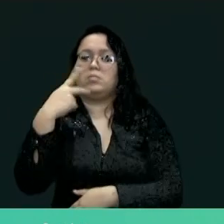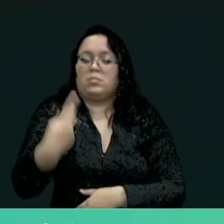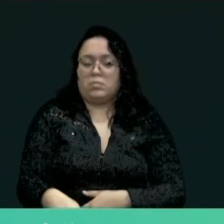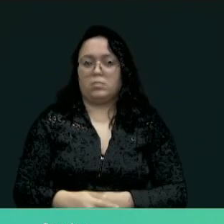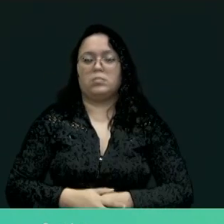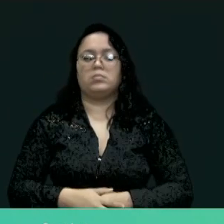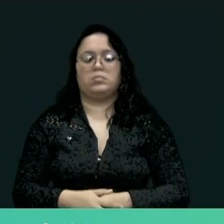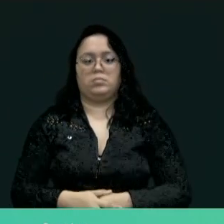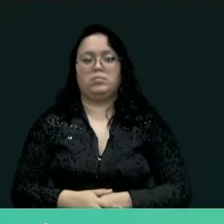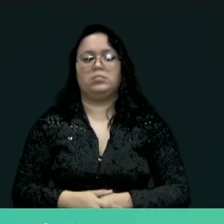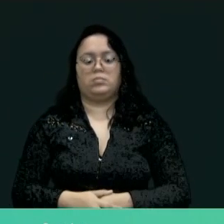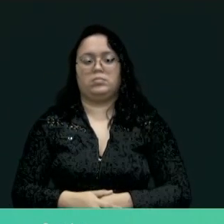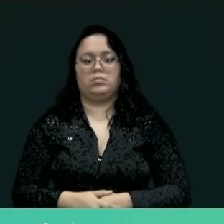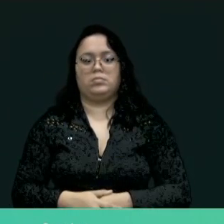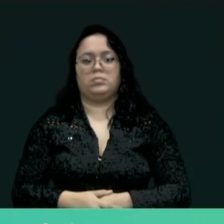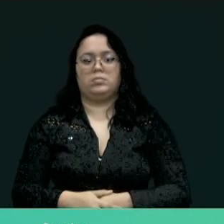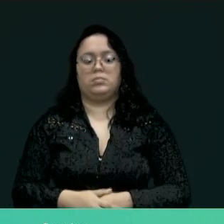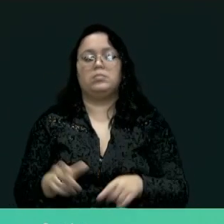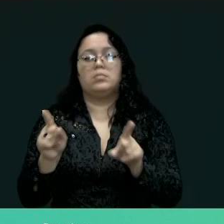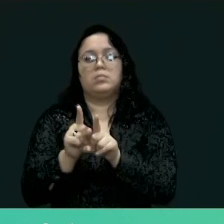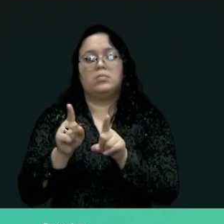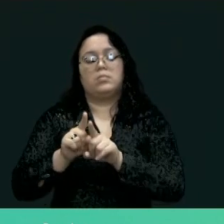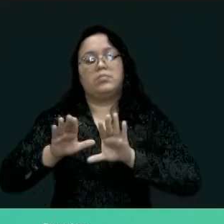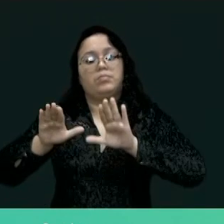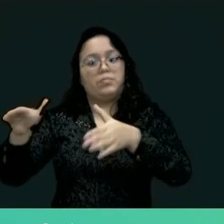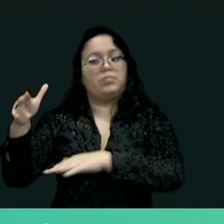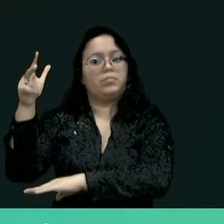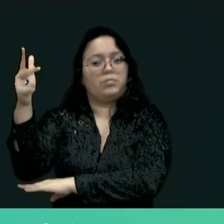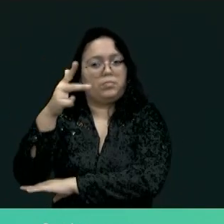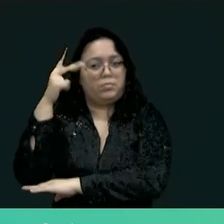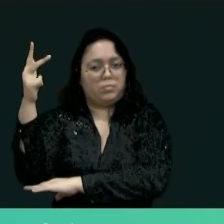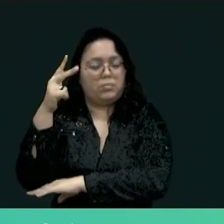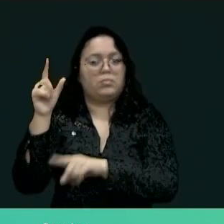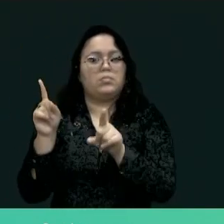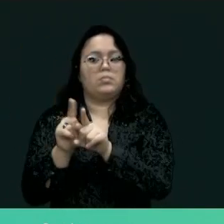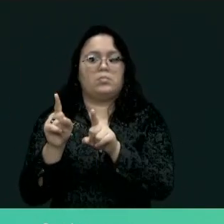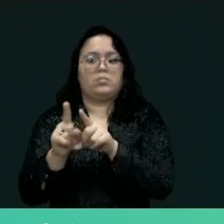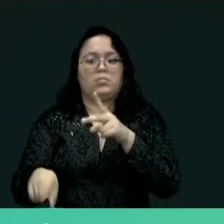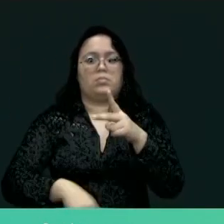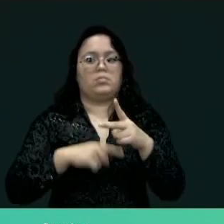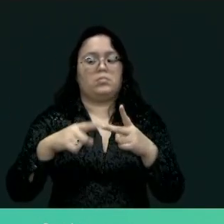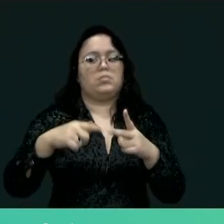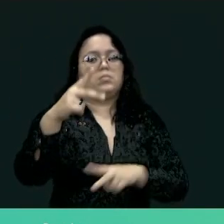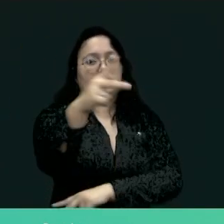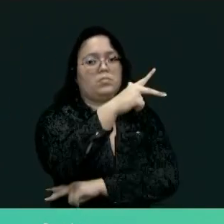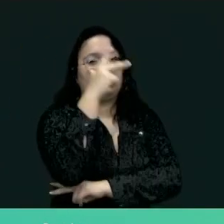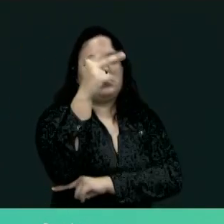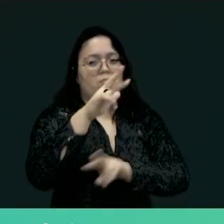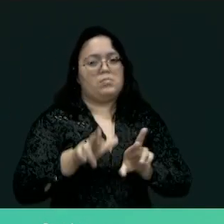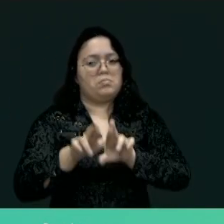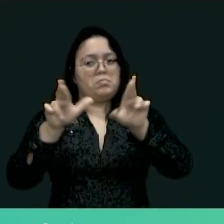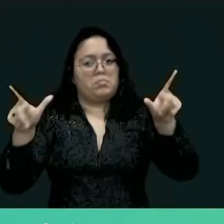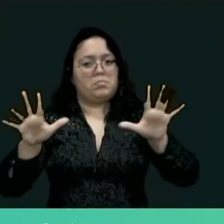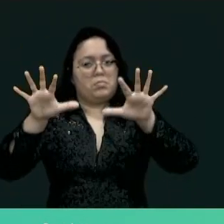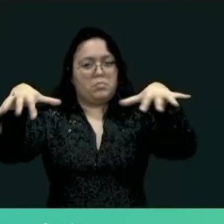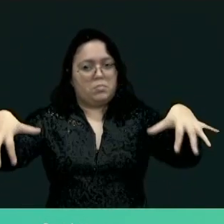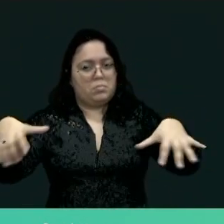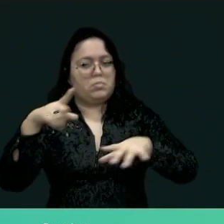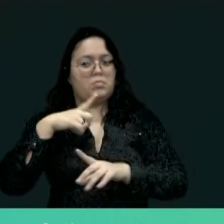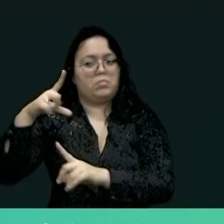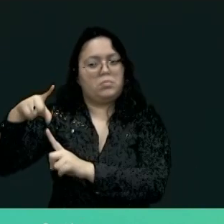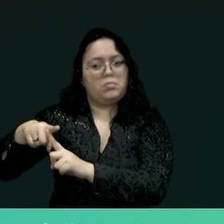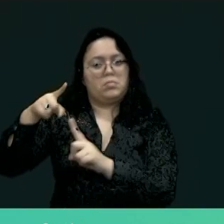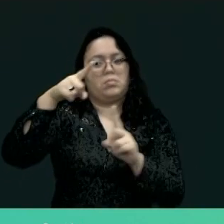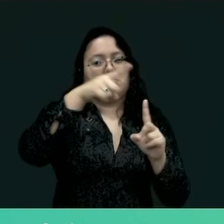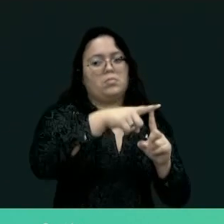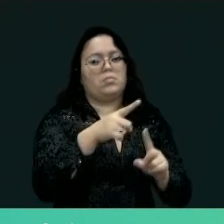para energia eólica onshore e energia eólica offshore. Temos toda essa possibilidade